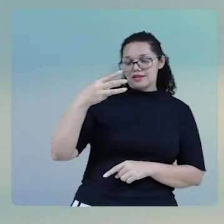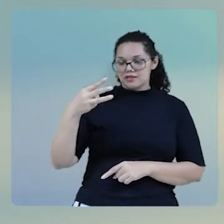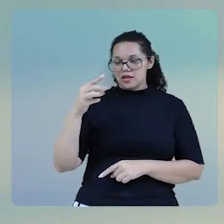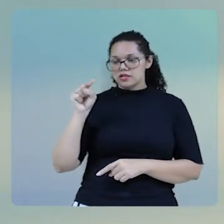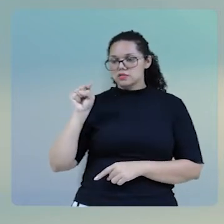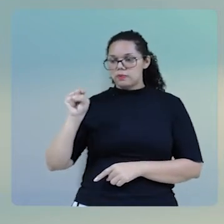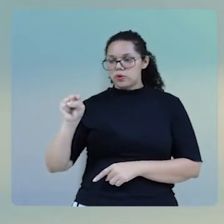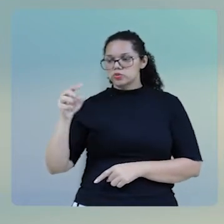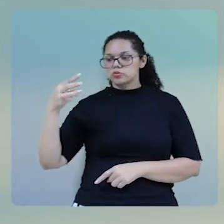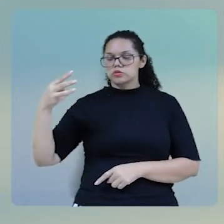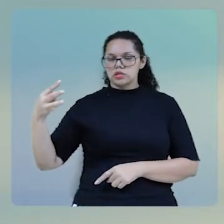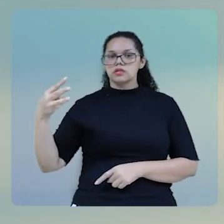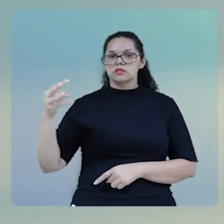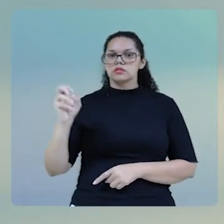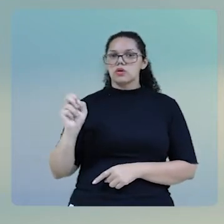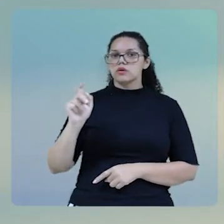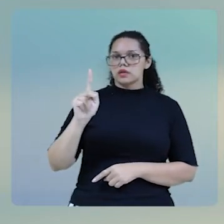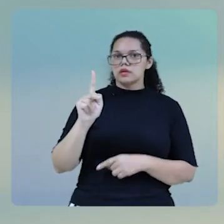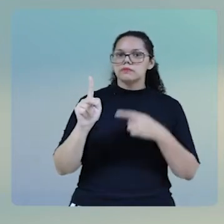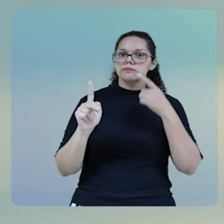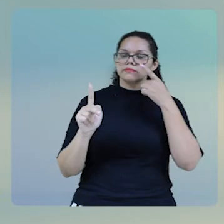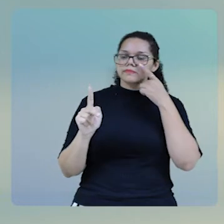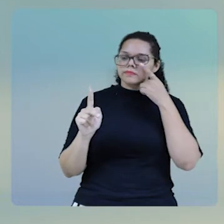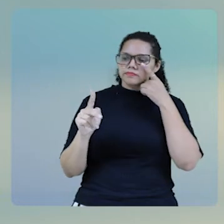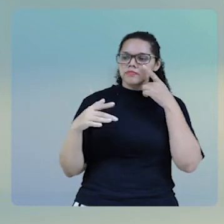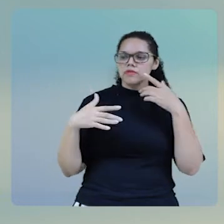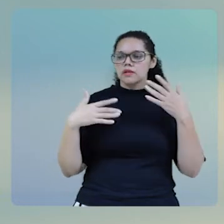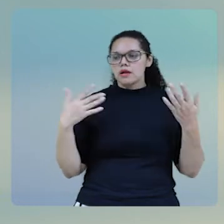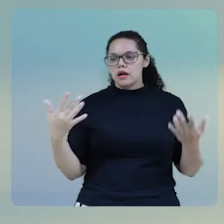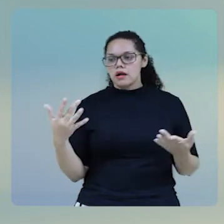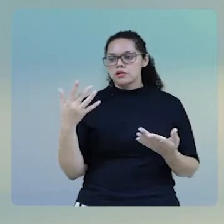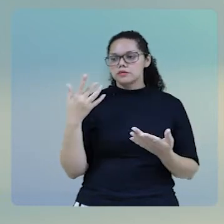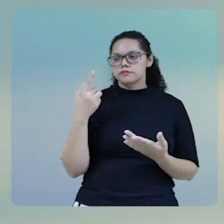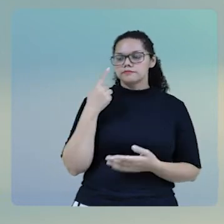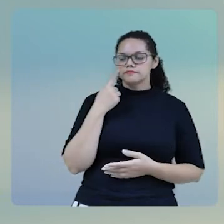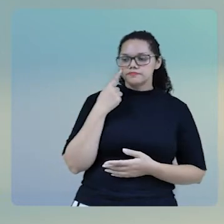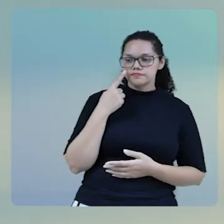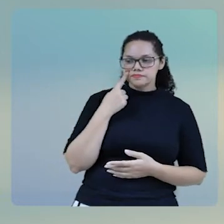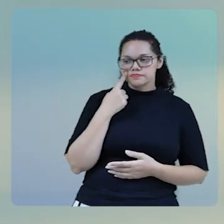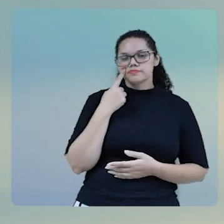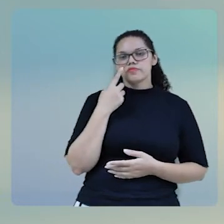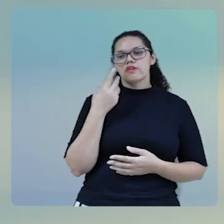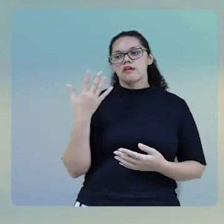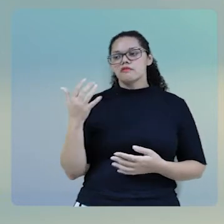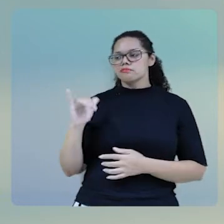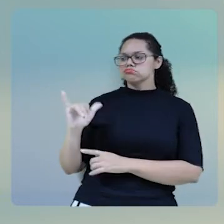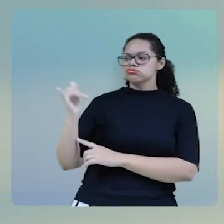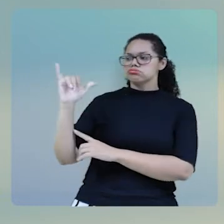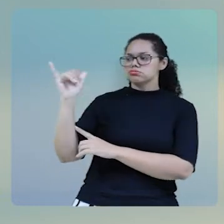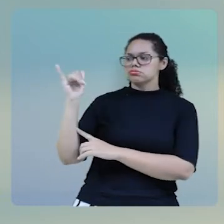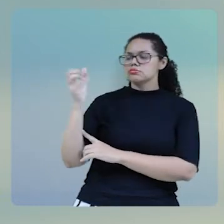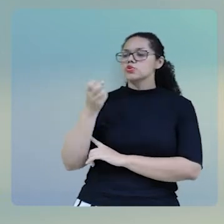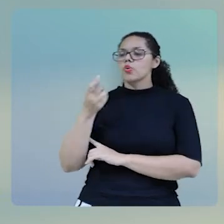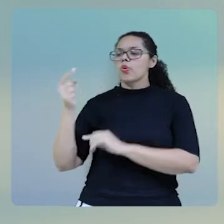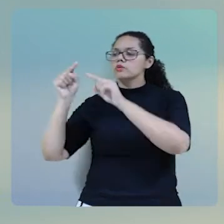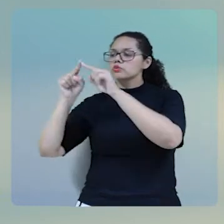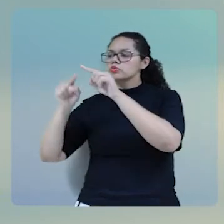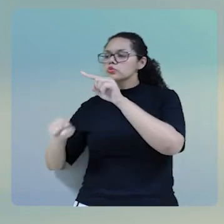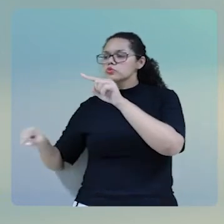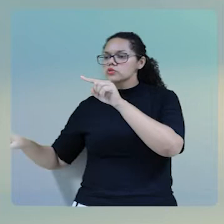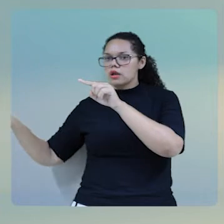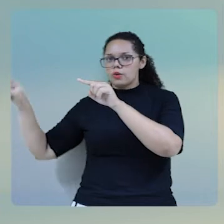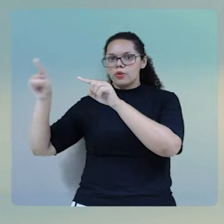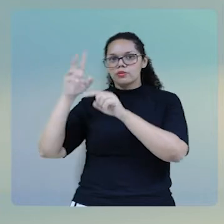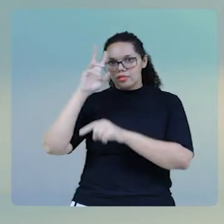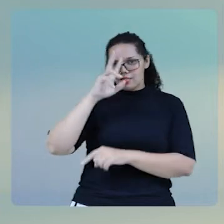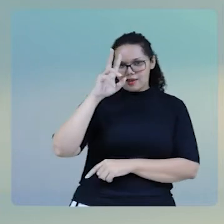33,3 ohms. Show de bola. Então, aí isso aproximadamente. Isso vai gerar uma corrente elétrica de quanto no circuito? Lembra,